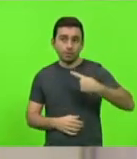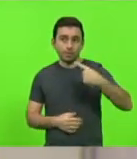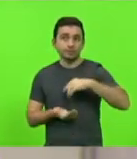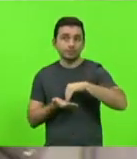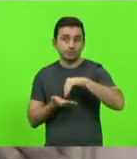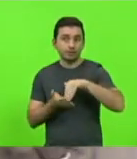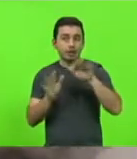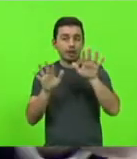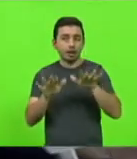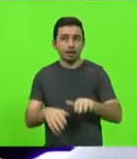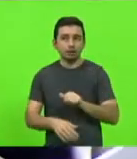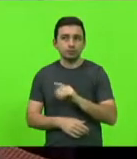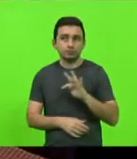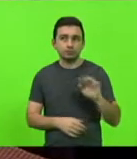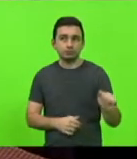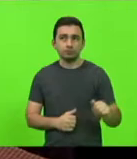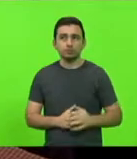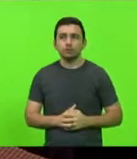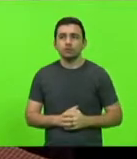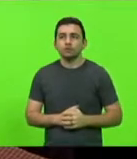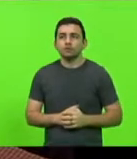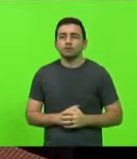a presente ata.